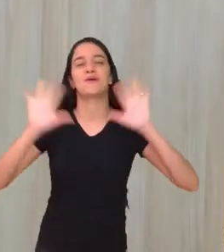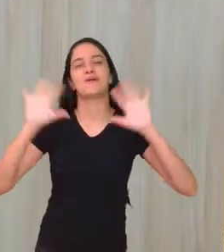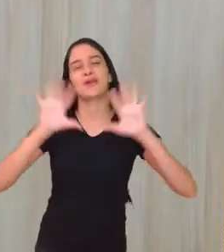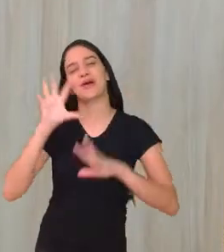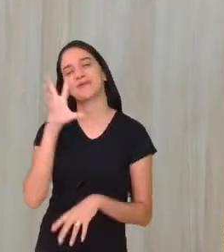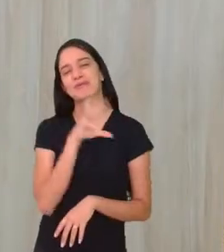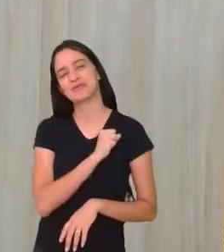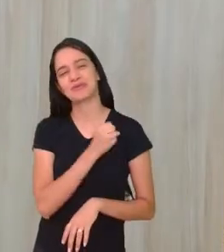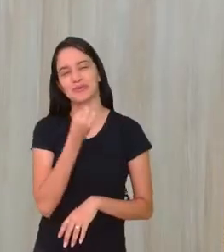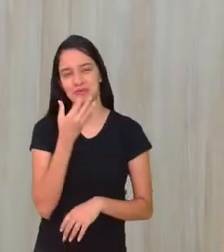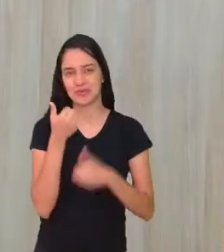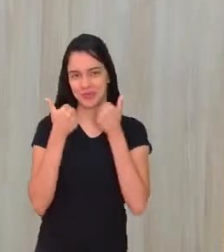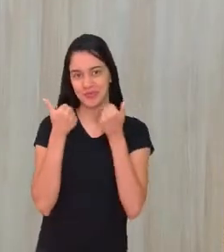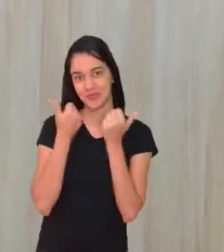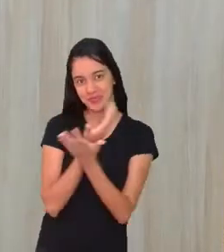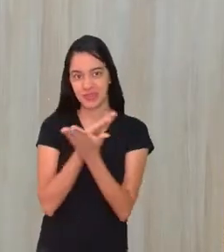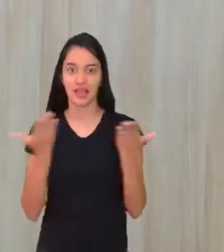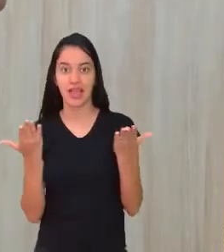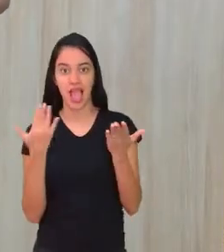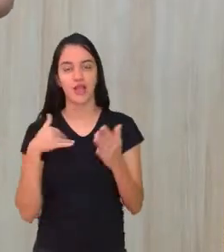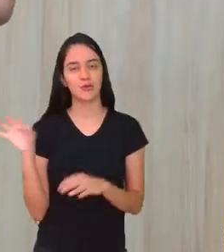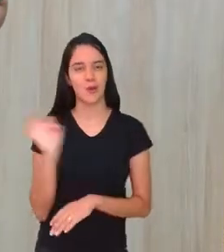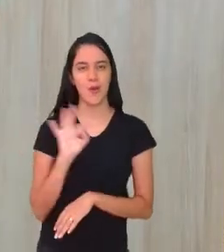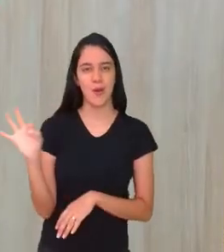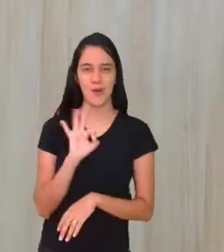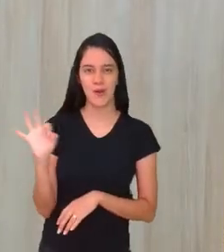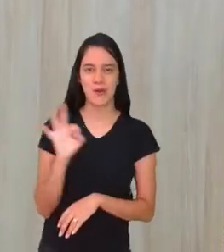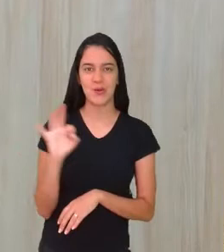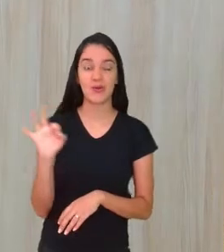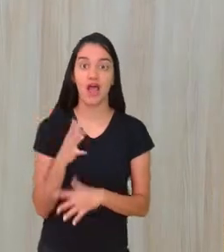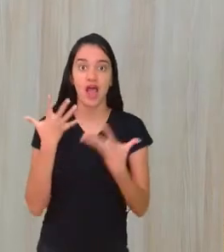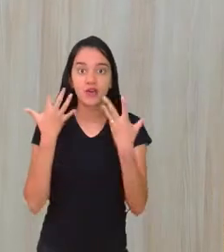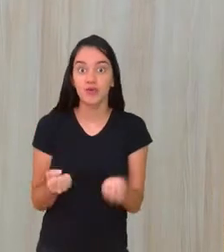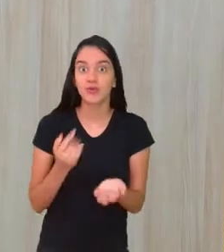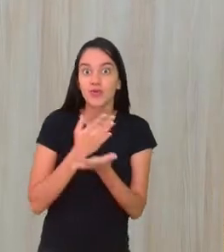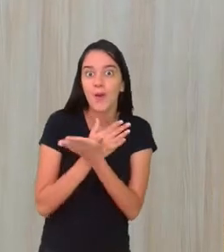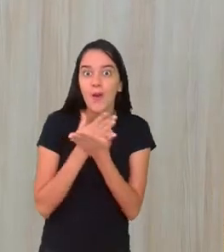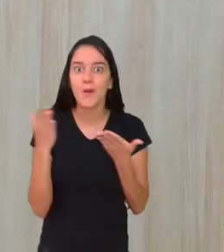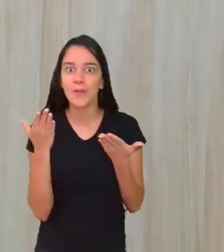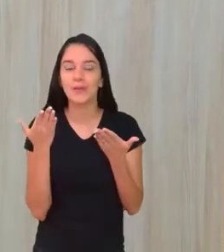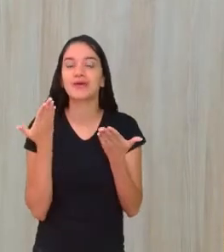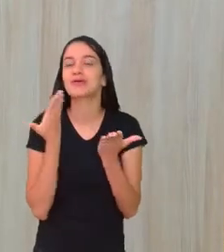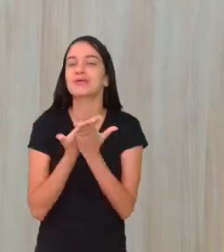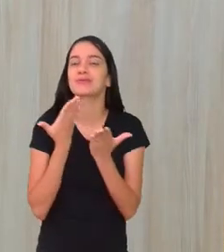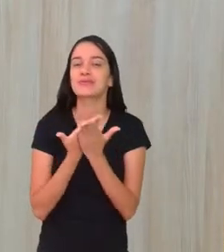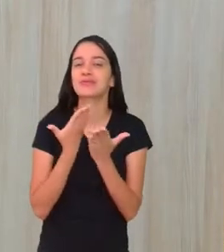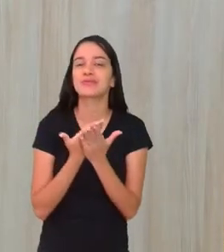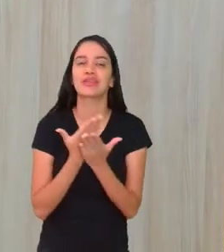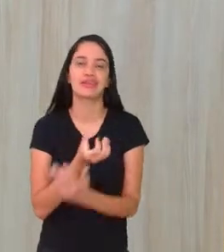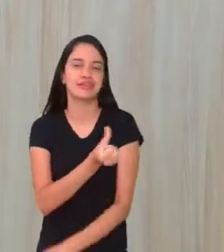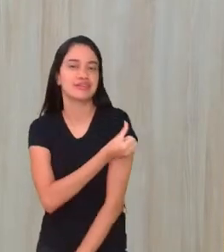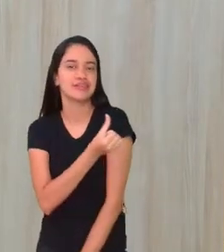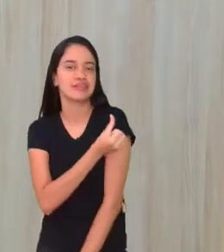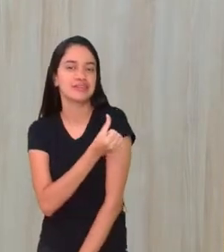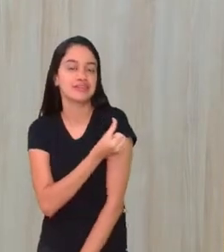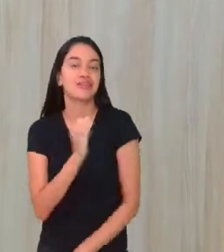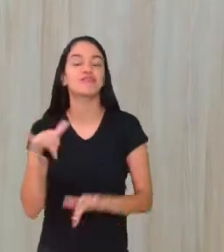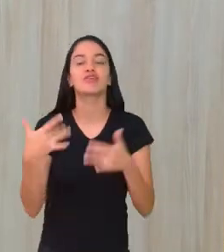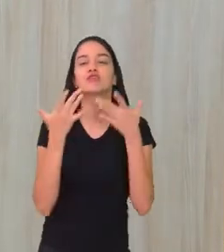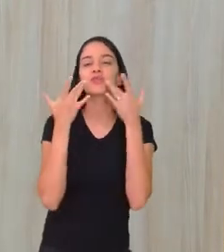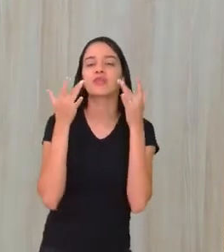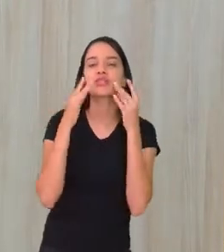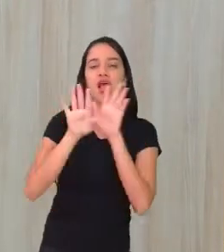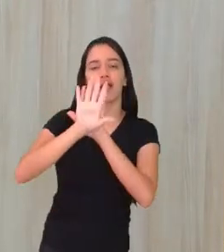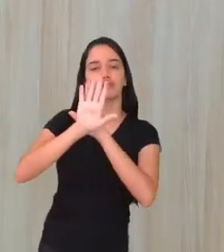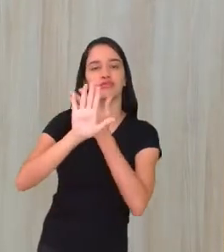Olá, meus amores, como é que vocês estão? Eu estou ótima! Vamos começar hoje a aula, né, sexto ano, falando sobre teatro de sombras,